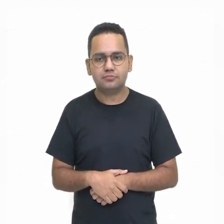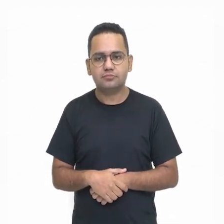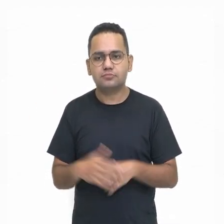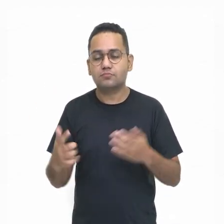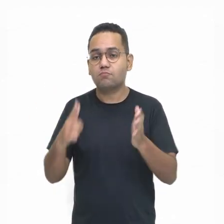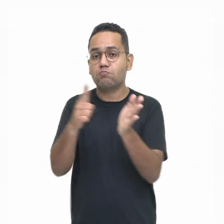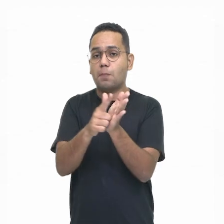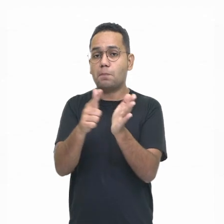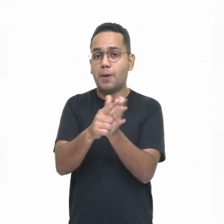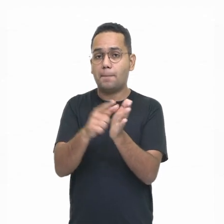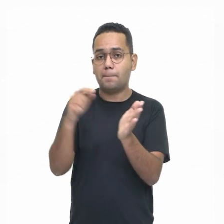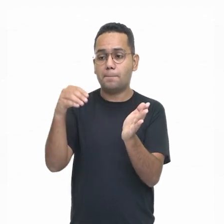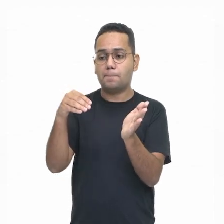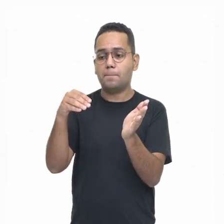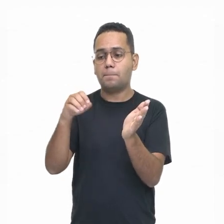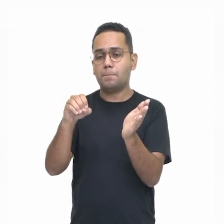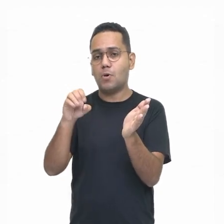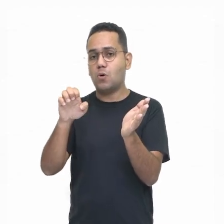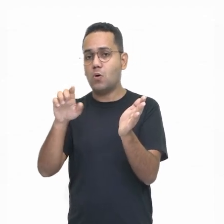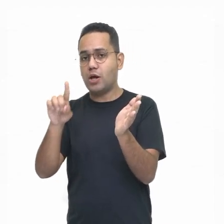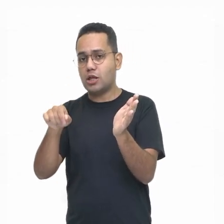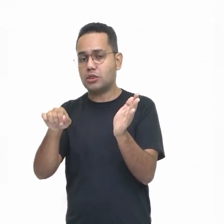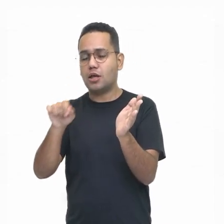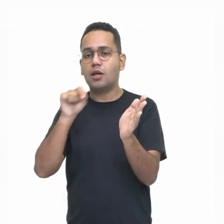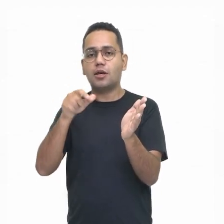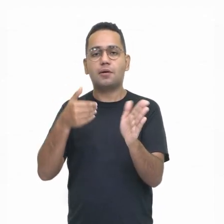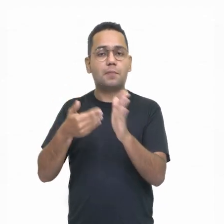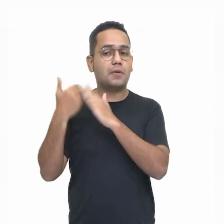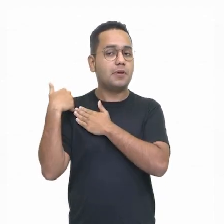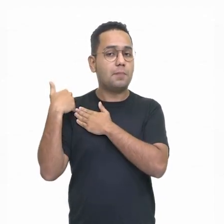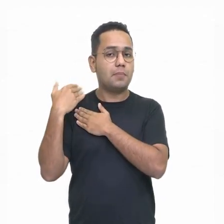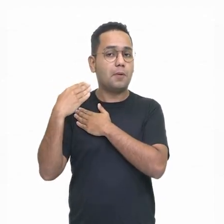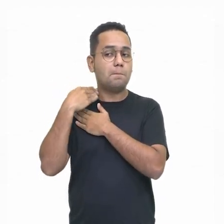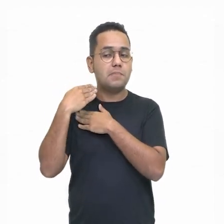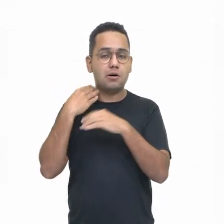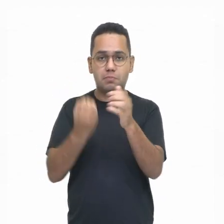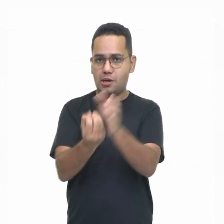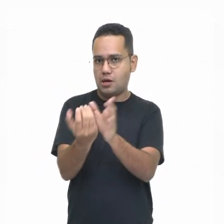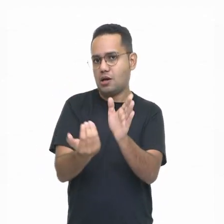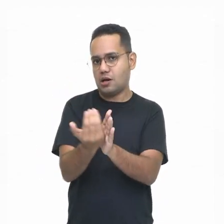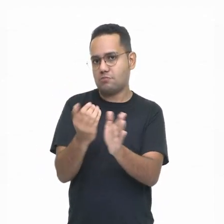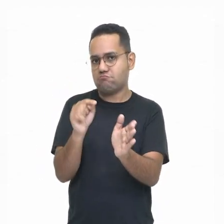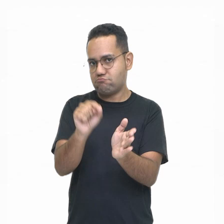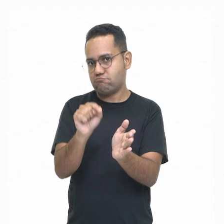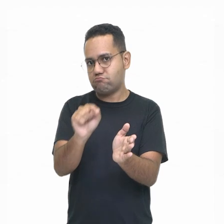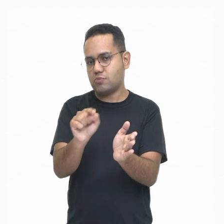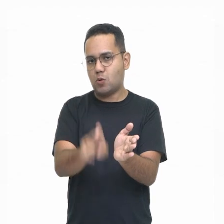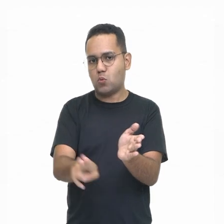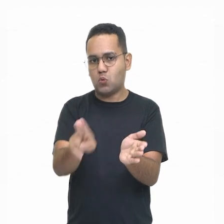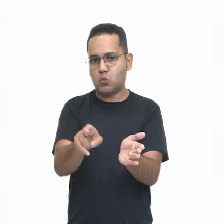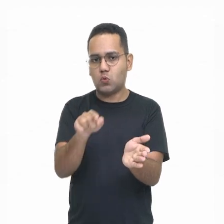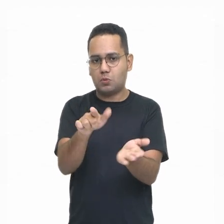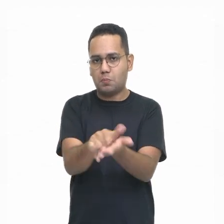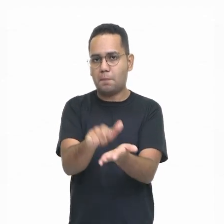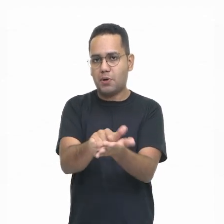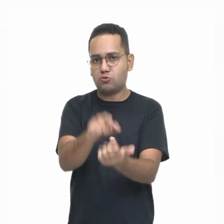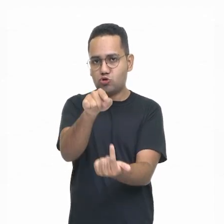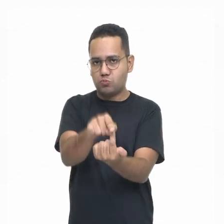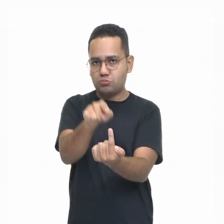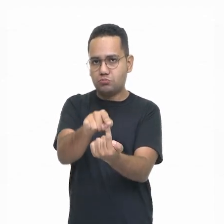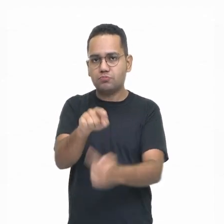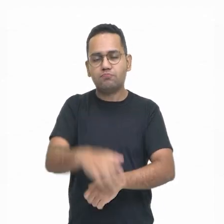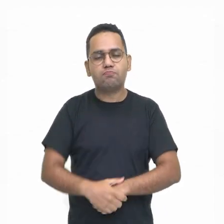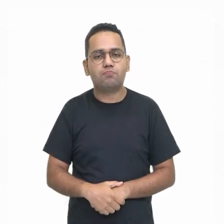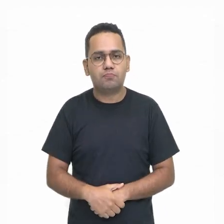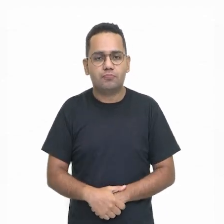papel moeda que só o Banco Central ali que produz as notas é autorizado a utilizar. Ok? Então